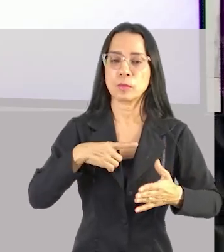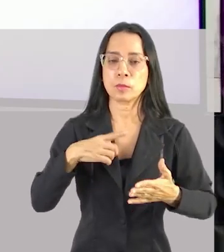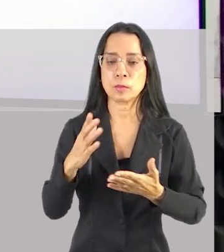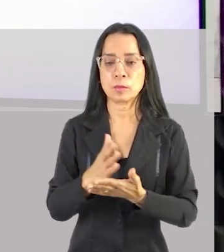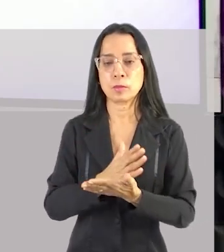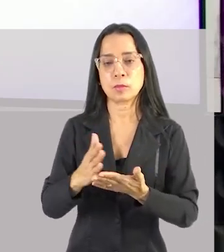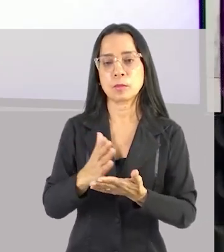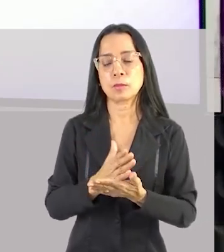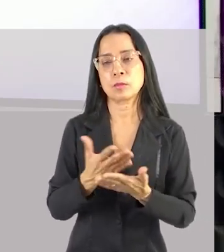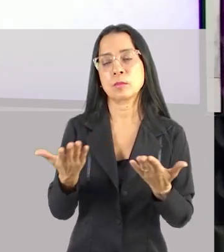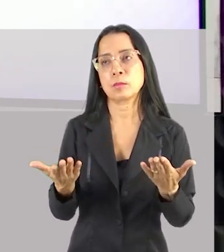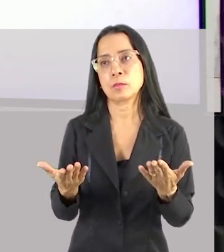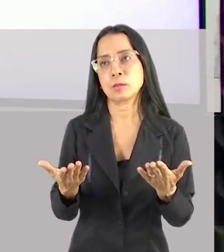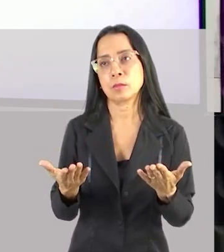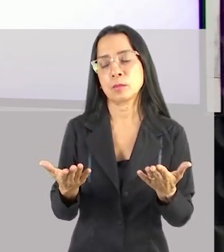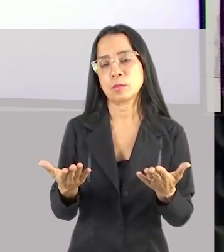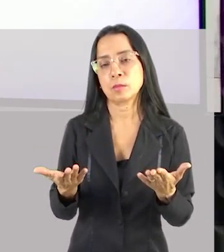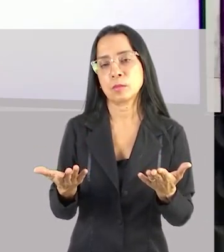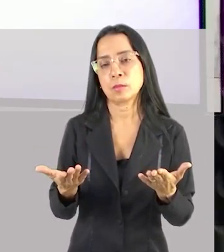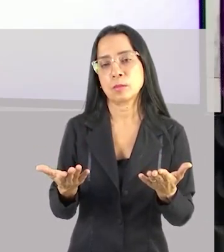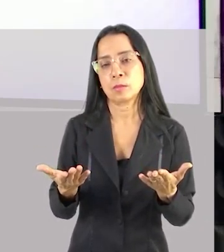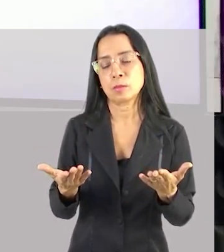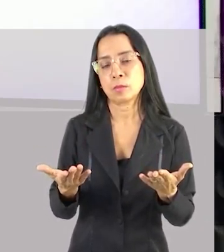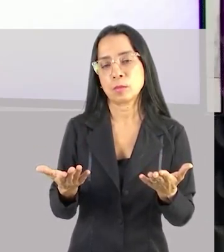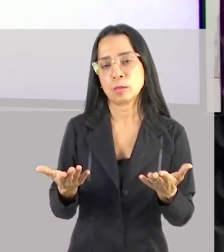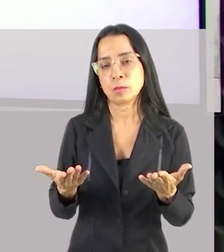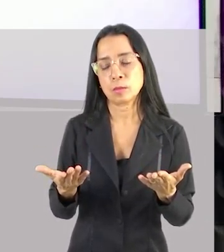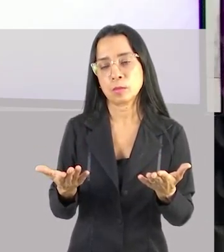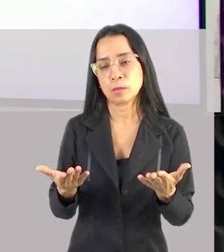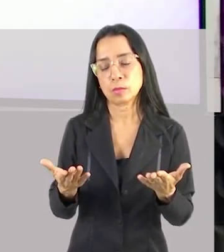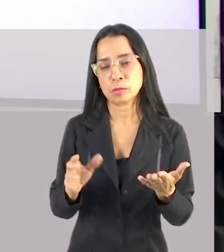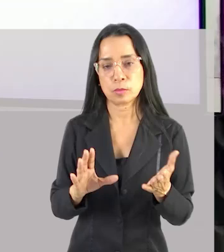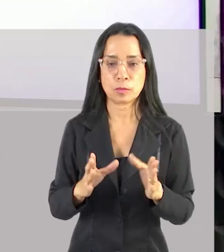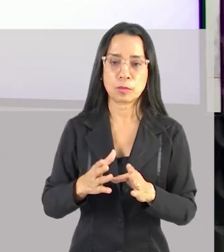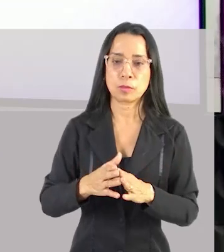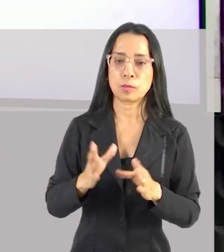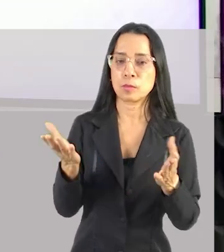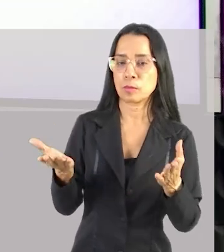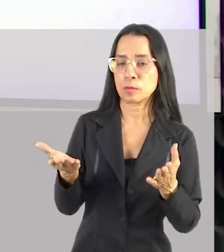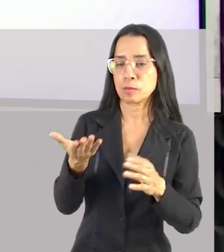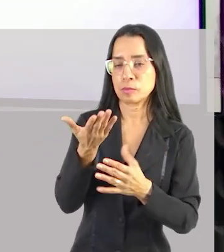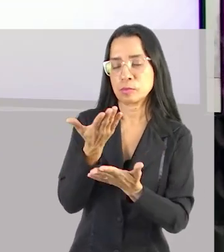algumas correntes filosóficas, como o estoicismo, o ceticismo,